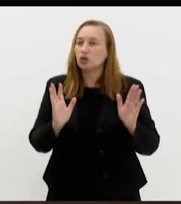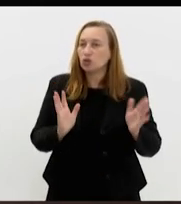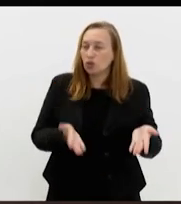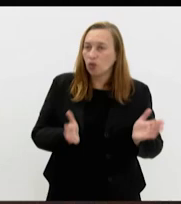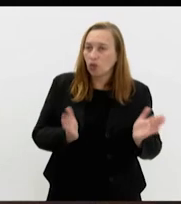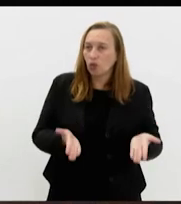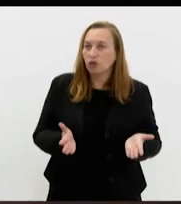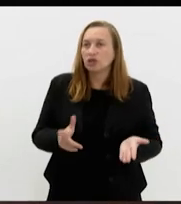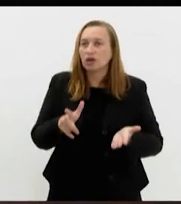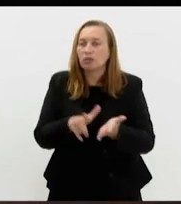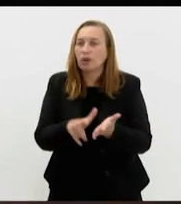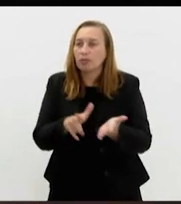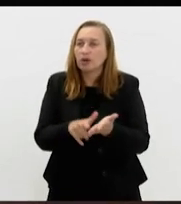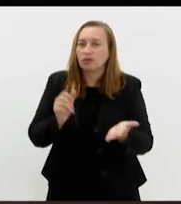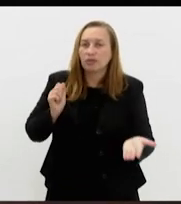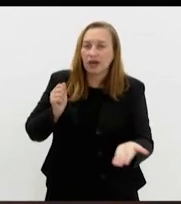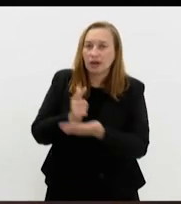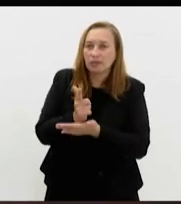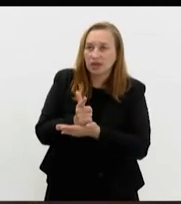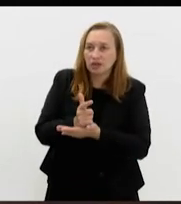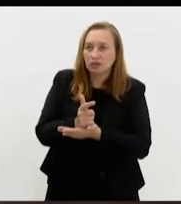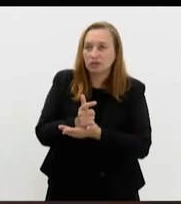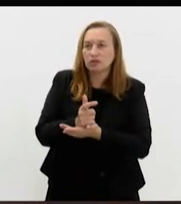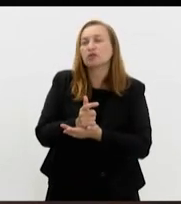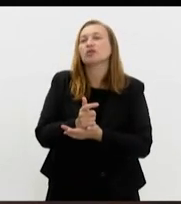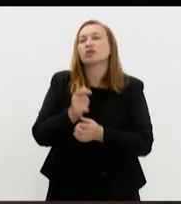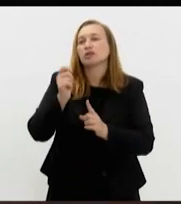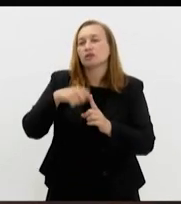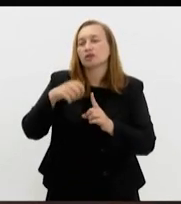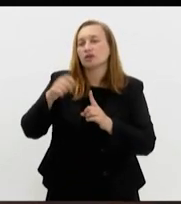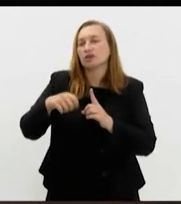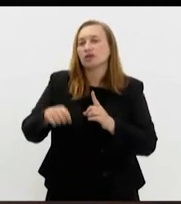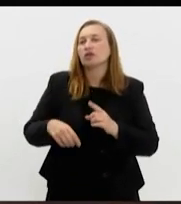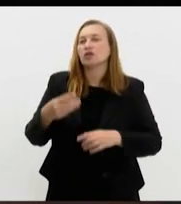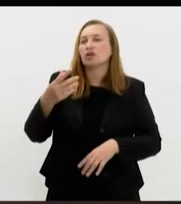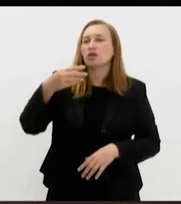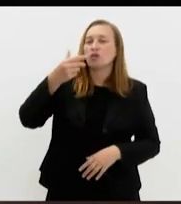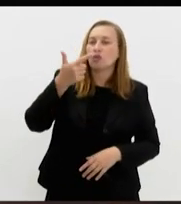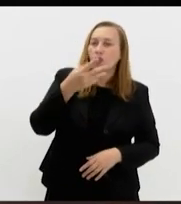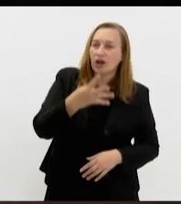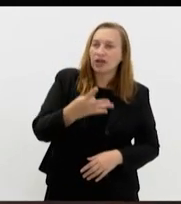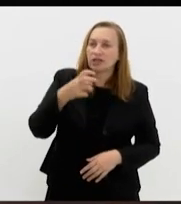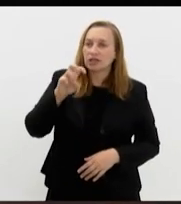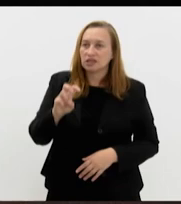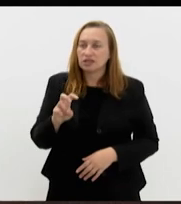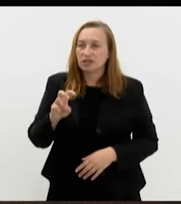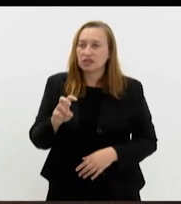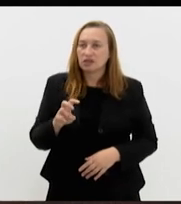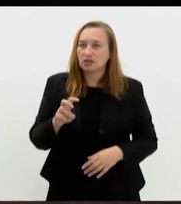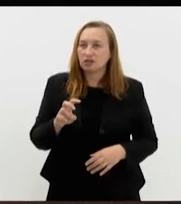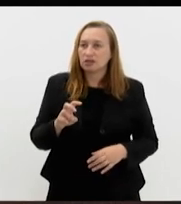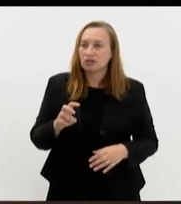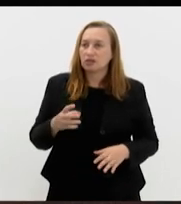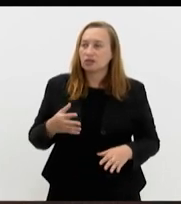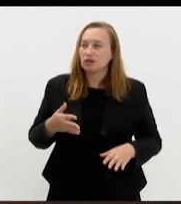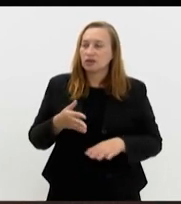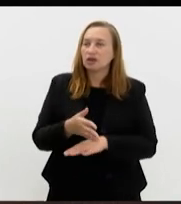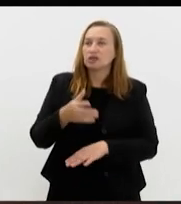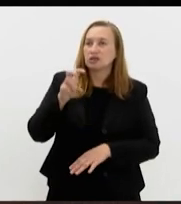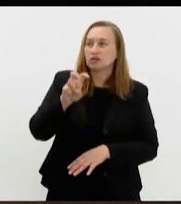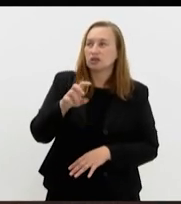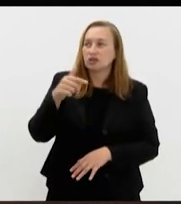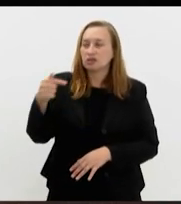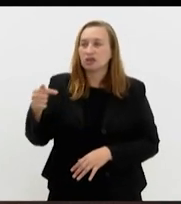folha de pagamento mensal saiu de 45 milhões para 57 milhões. E aí eu